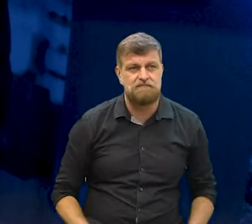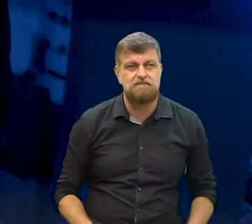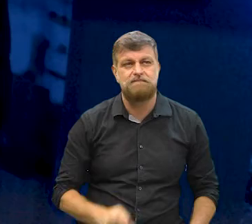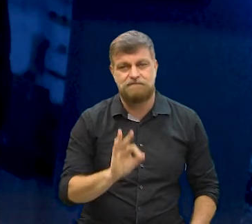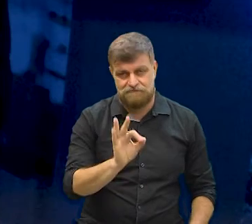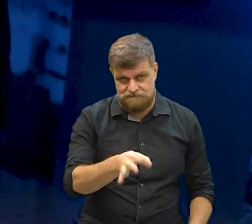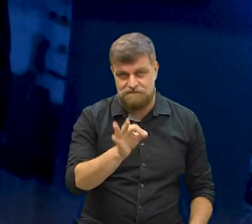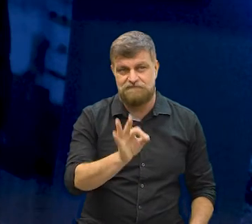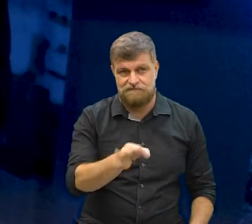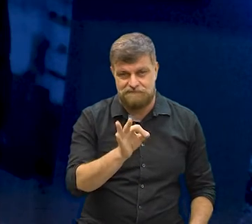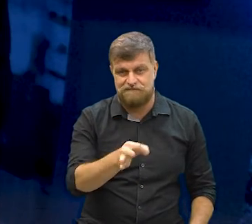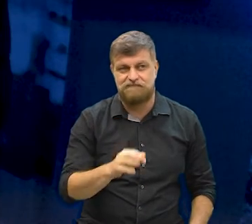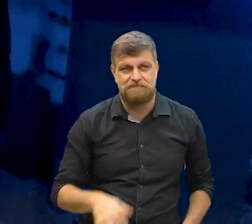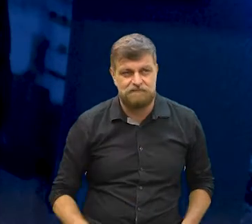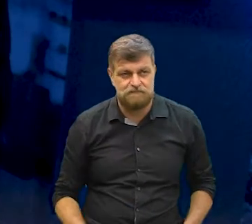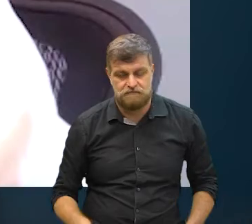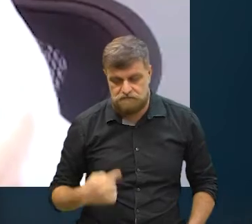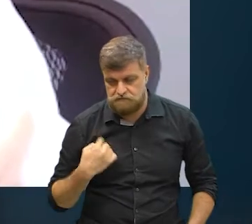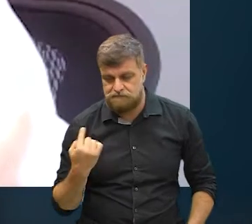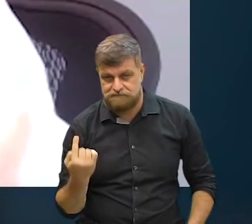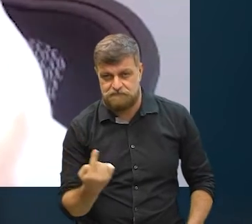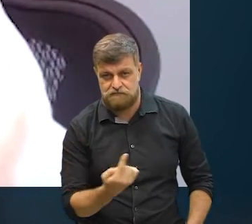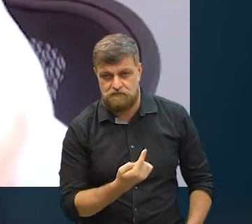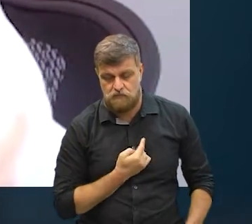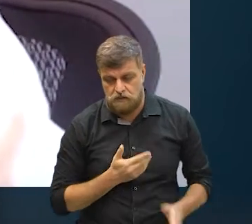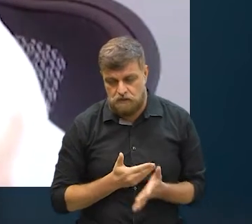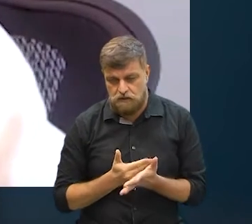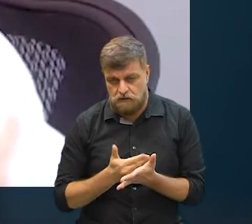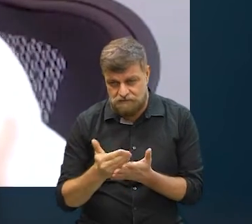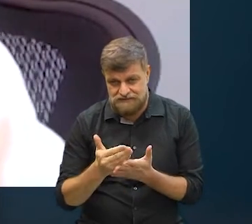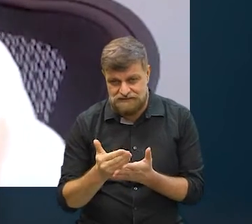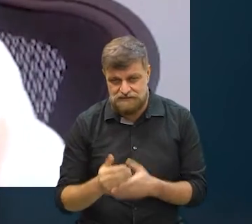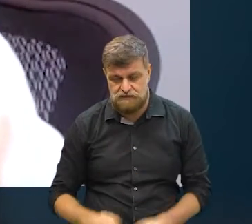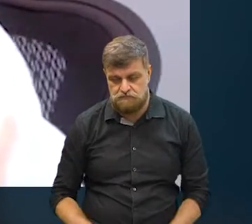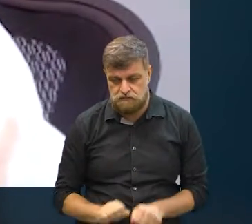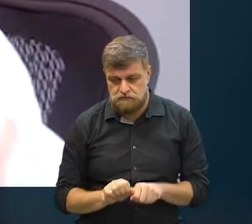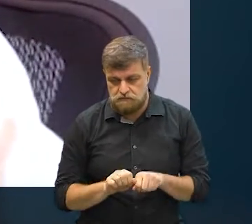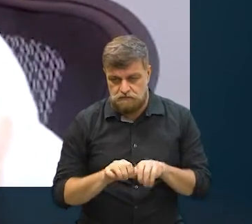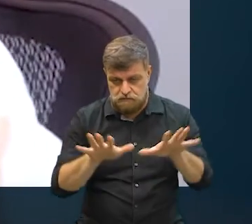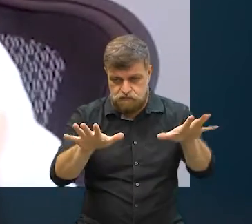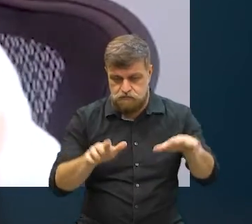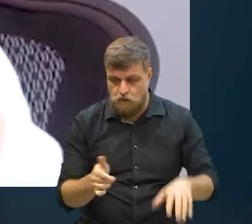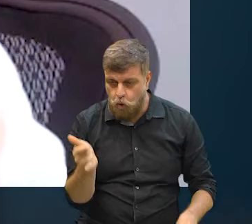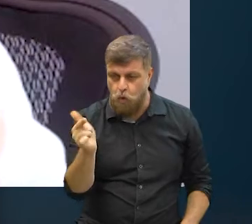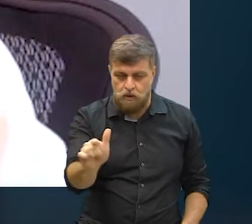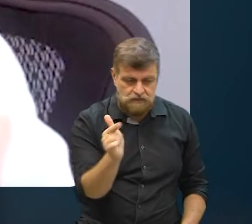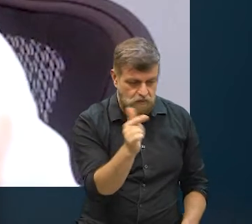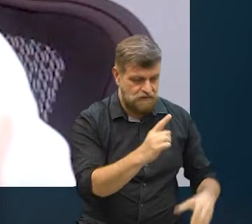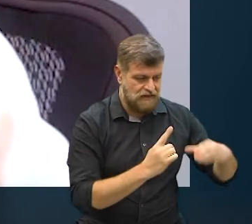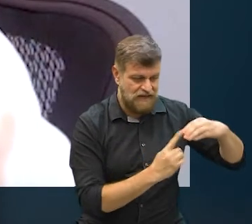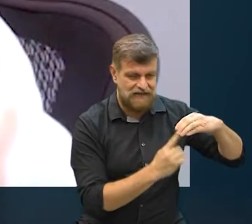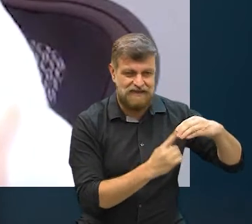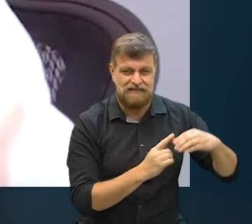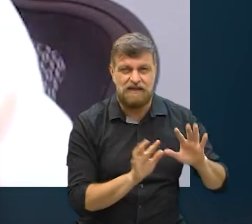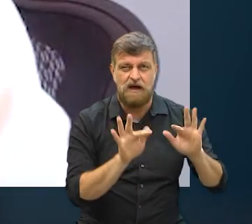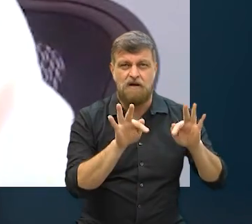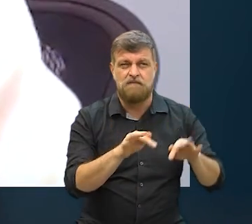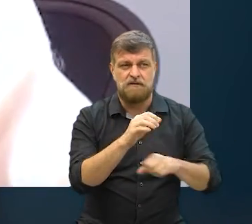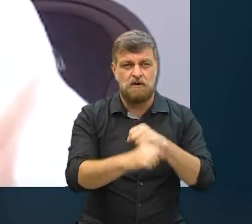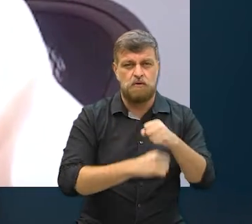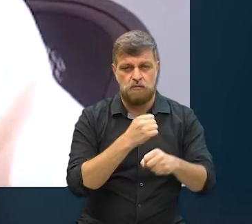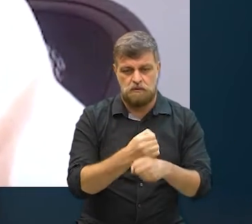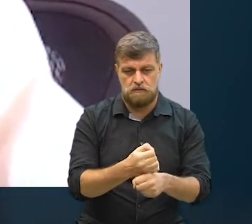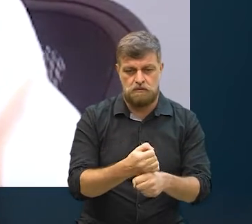fechados? mesmo fechados. Nós começamos a franquia, as nossas primeiras unidades, foi no finalzinho